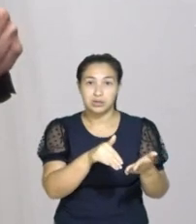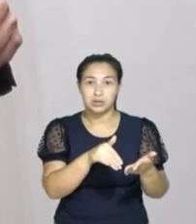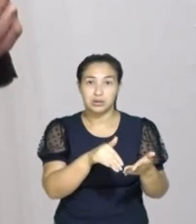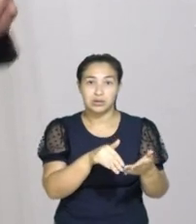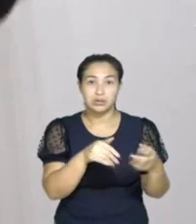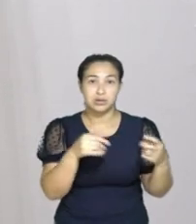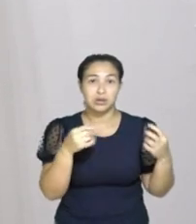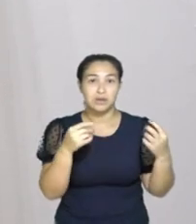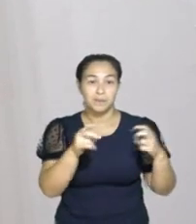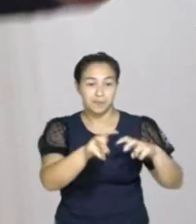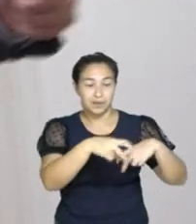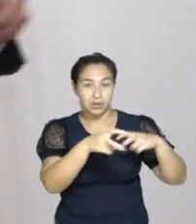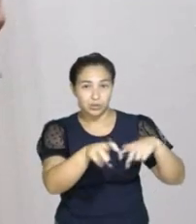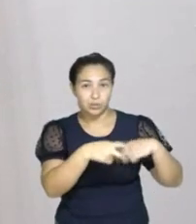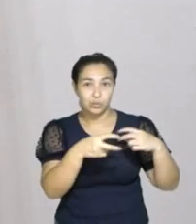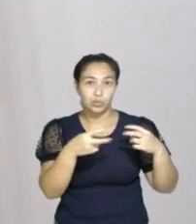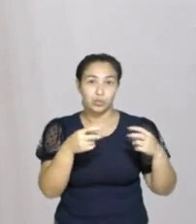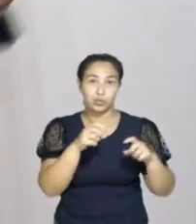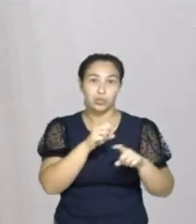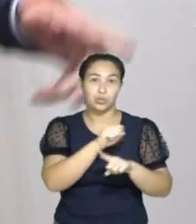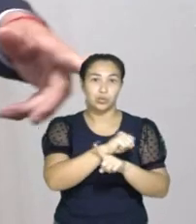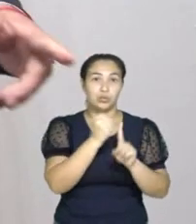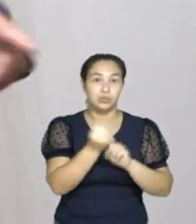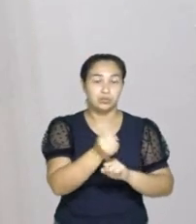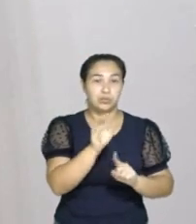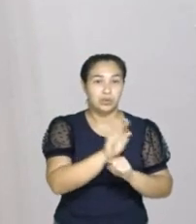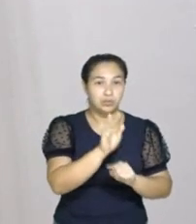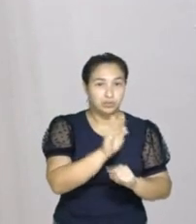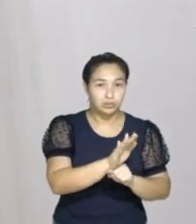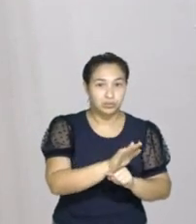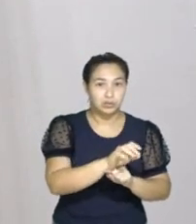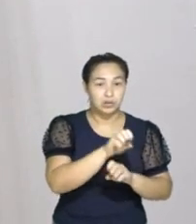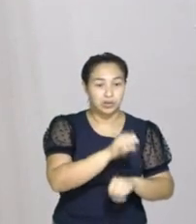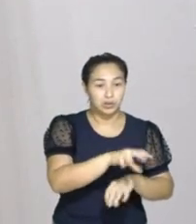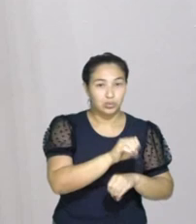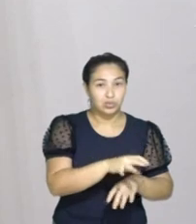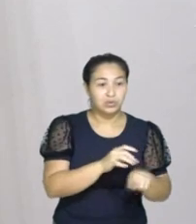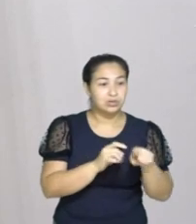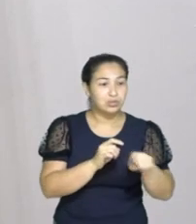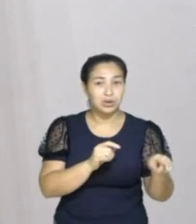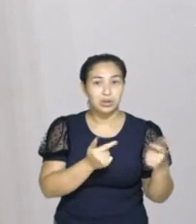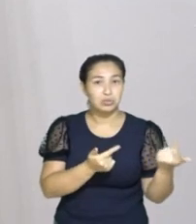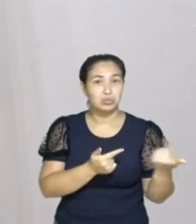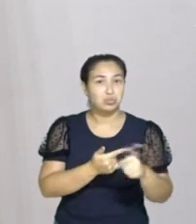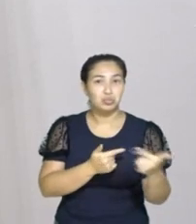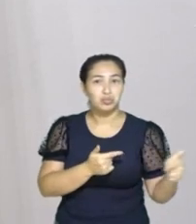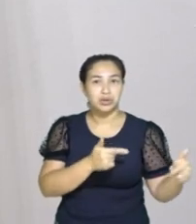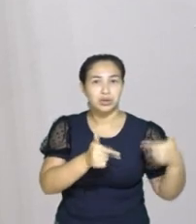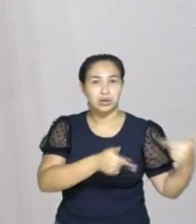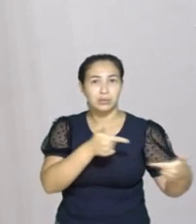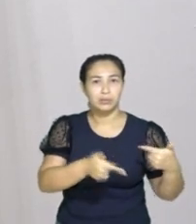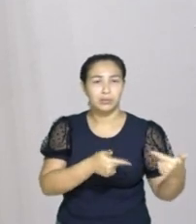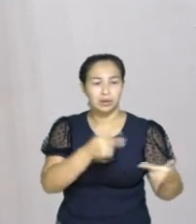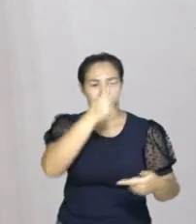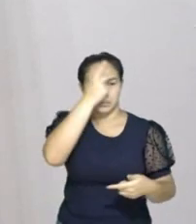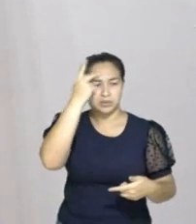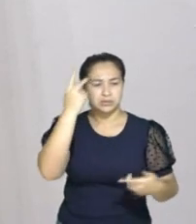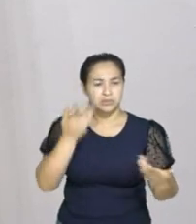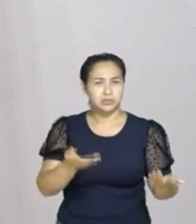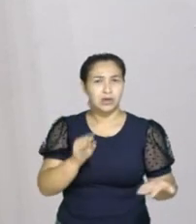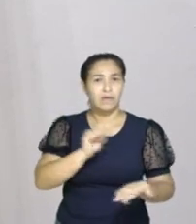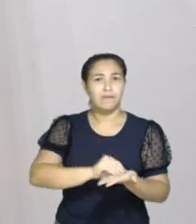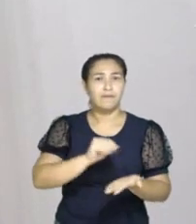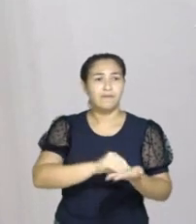Agricultura Assistência Social a educação não tem servidor falta